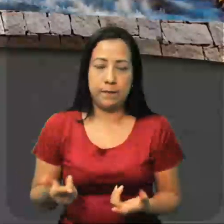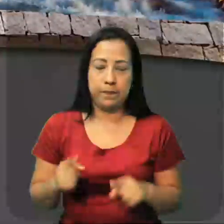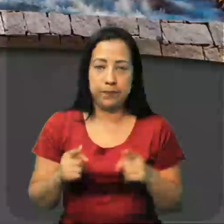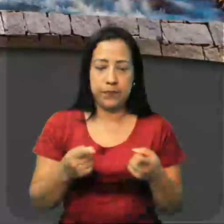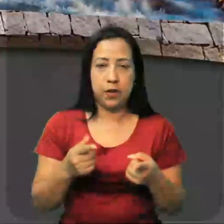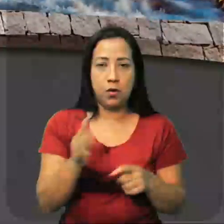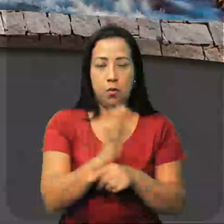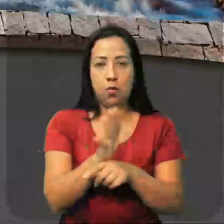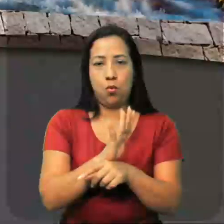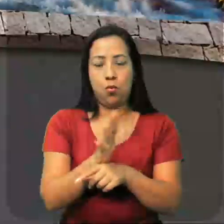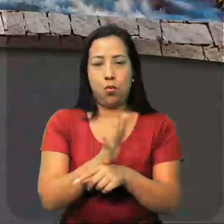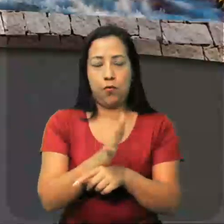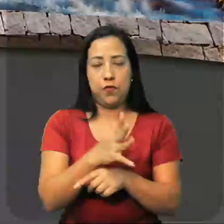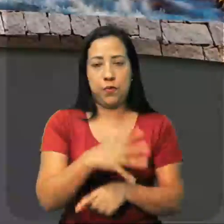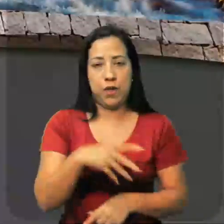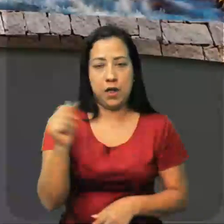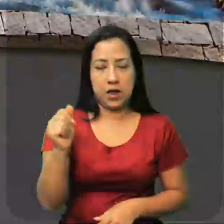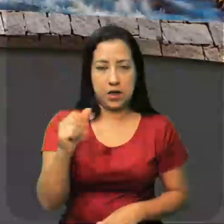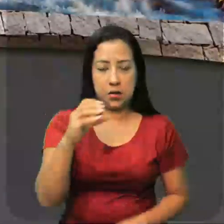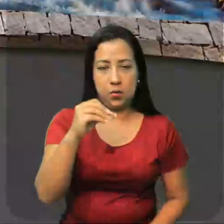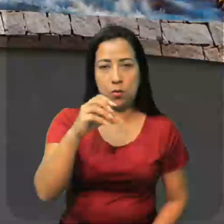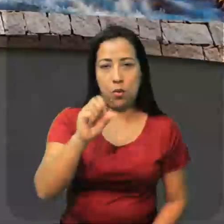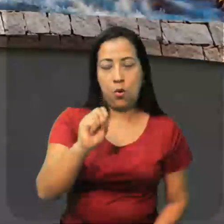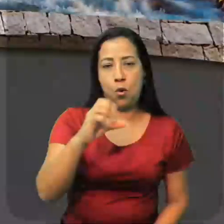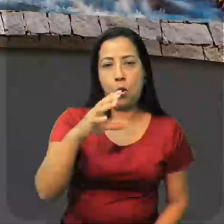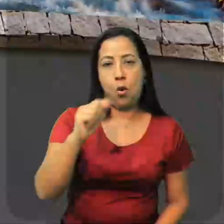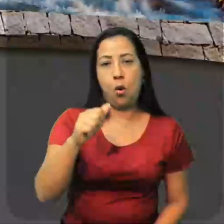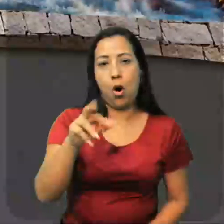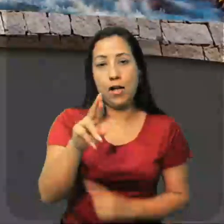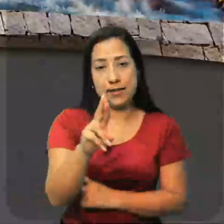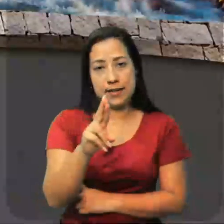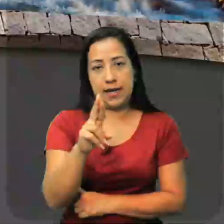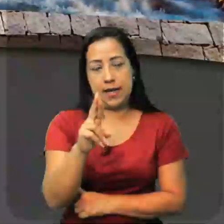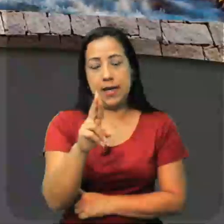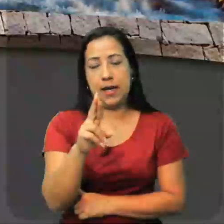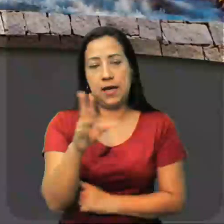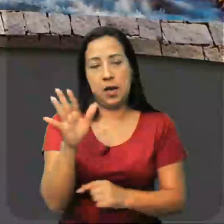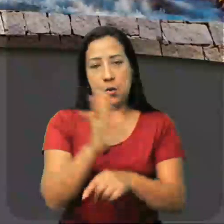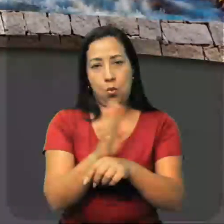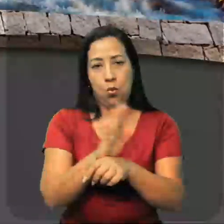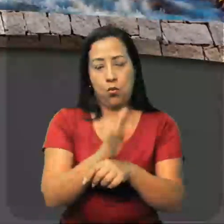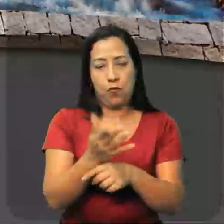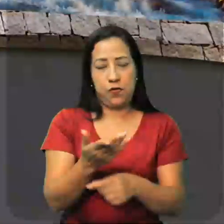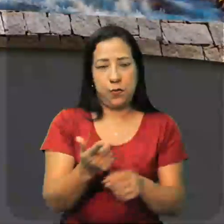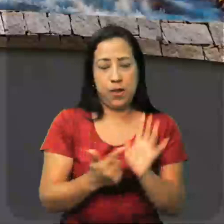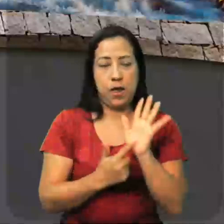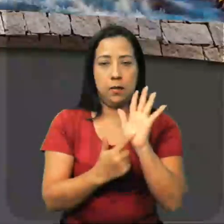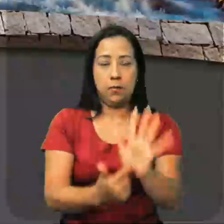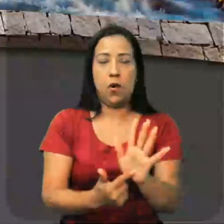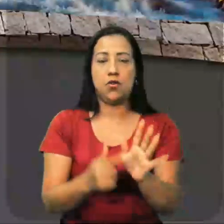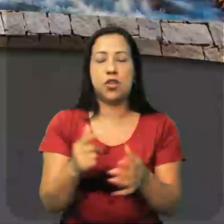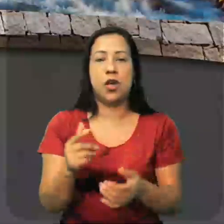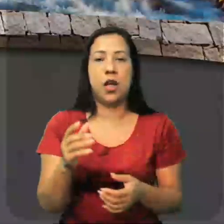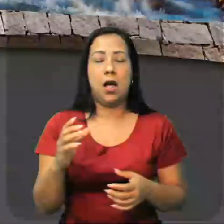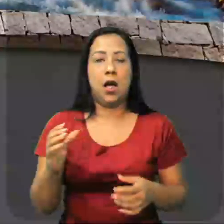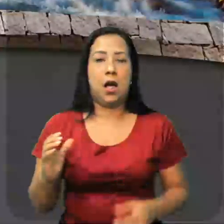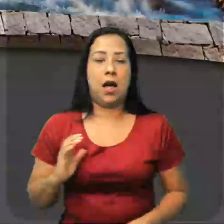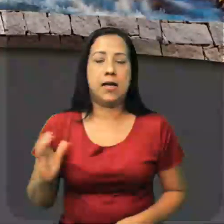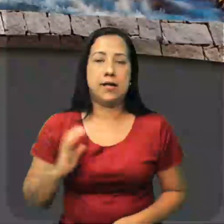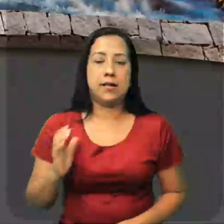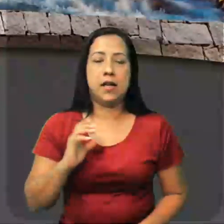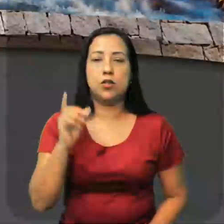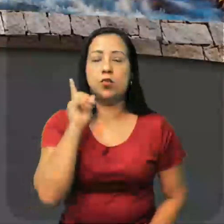2020, mostra uma cidade nos Estados Unidos que praticamente desapareceu, porque a economia